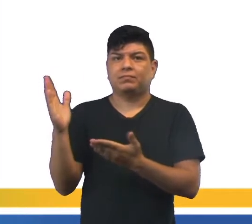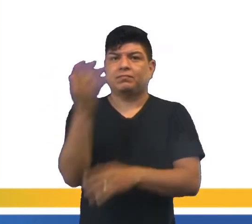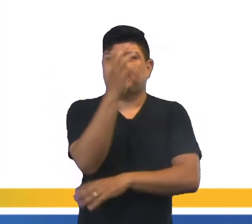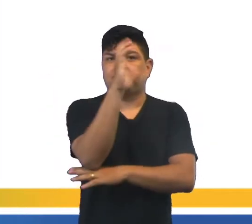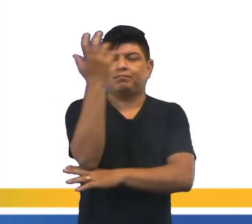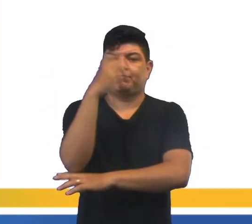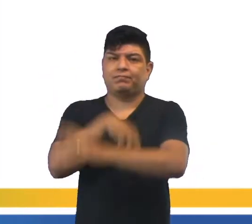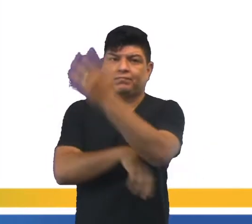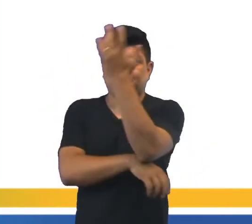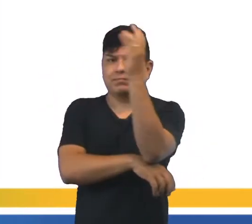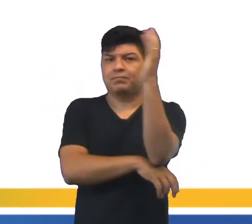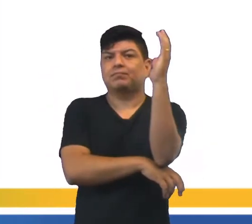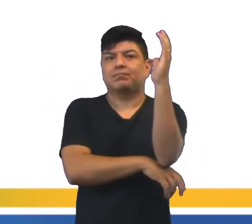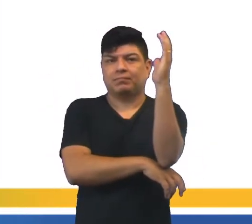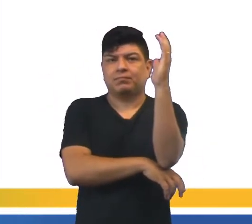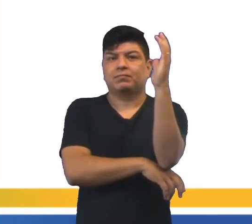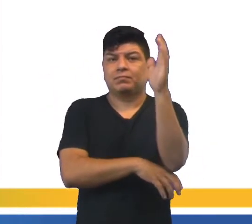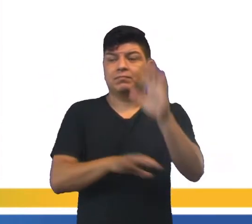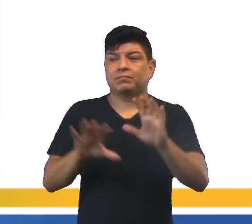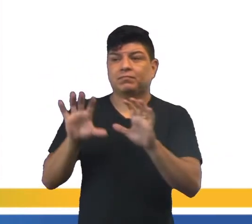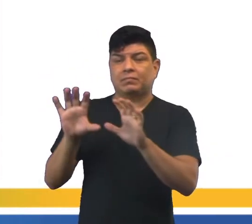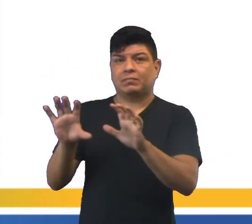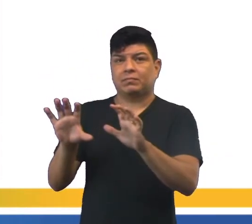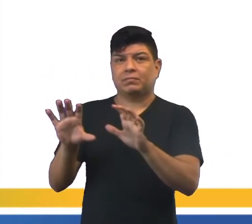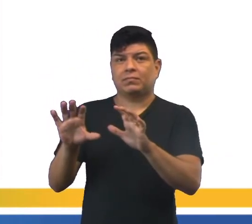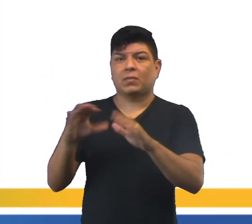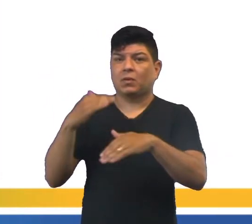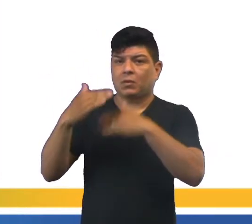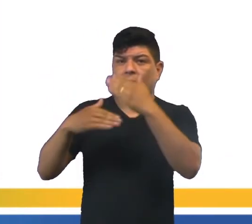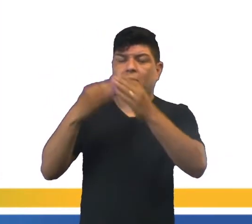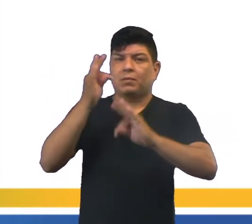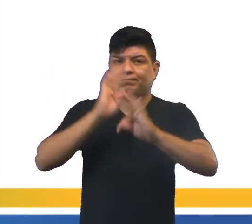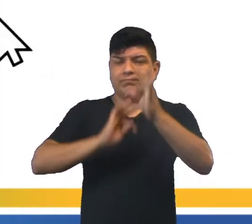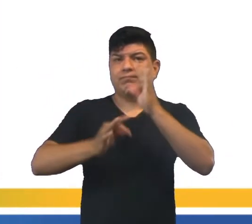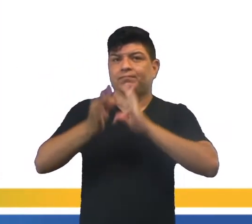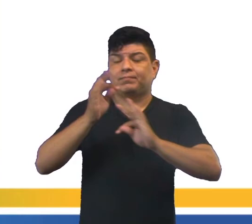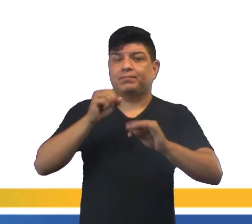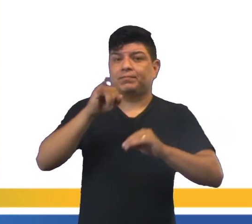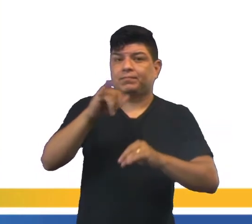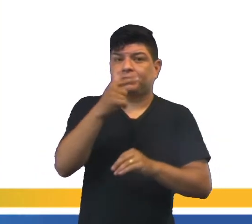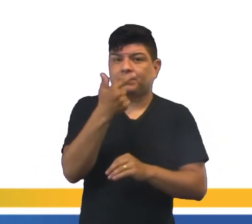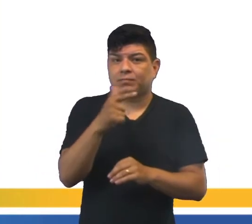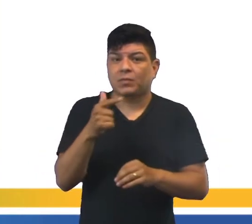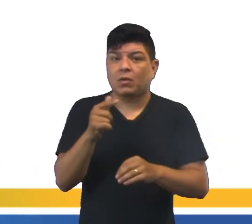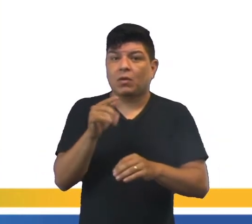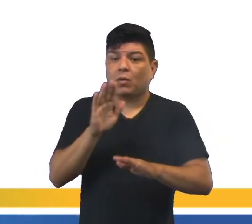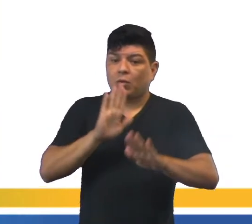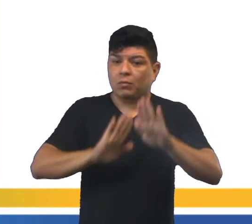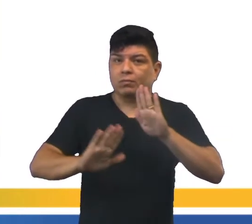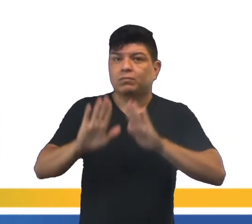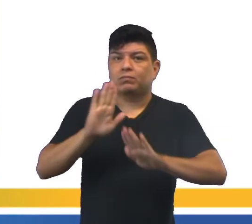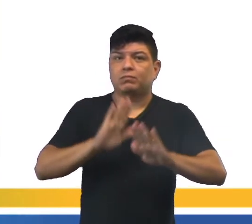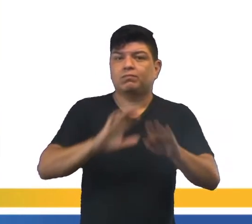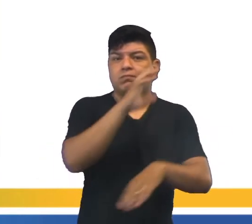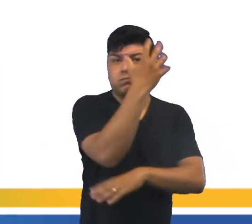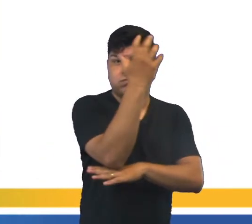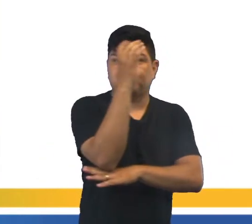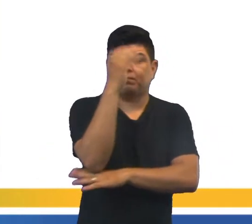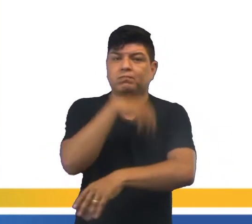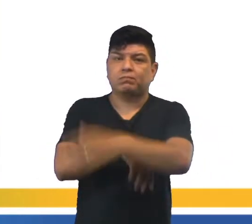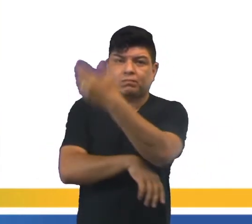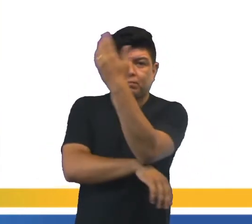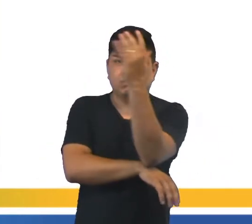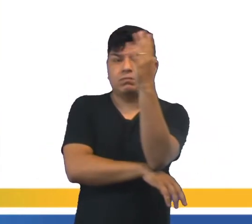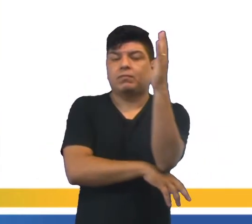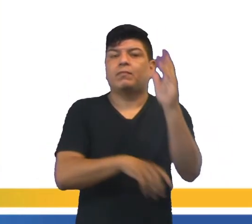ambiental, no caso do avanço da tecnologia, se não tiver um cuidado com o meio ambiente, né, o que pode